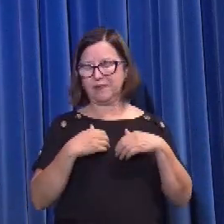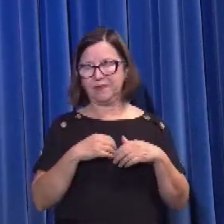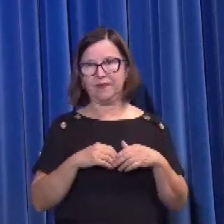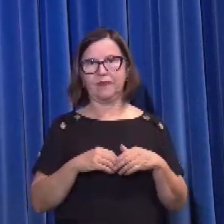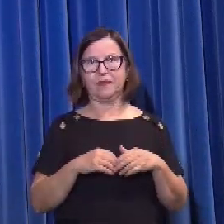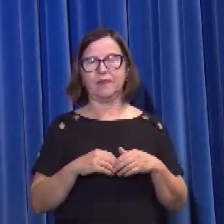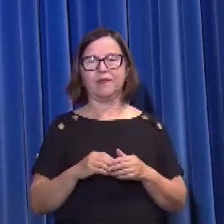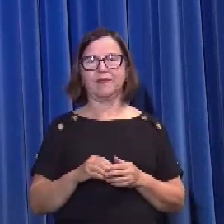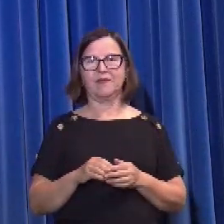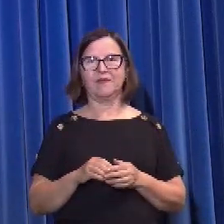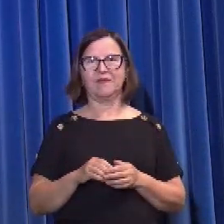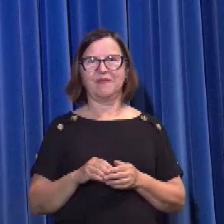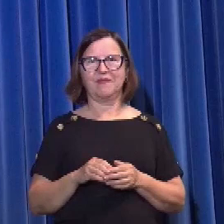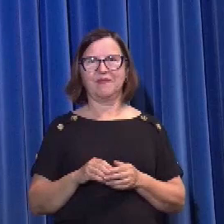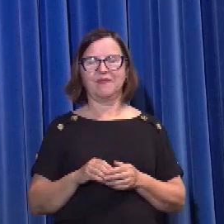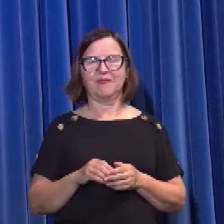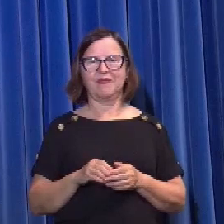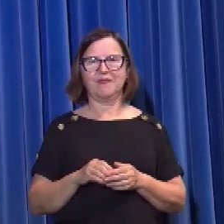Estamos